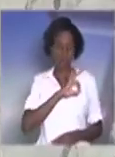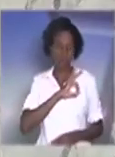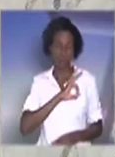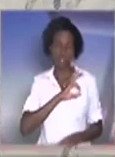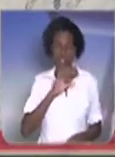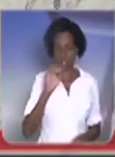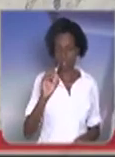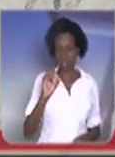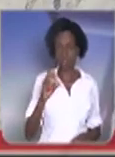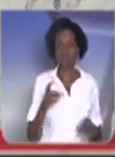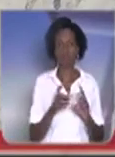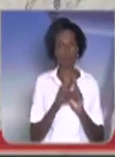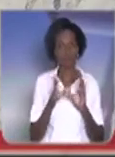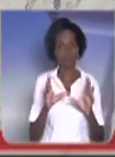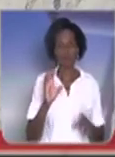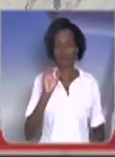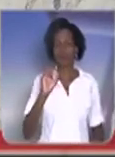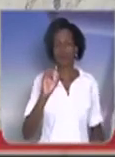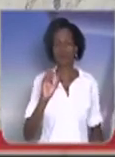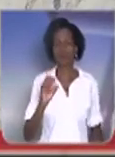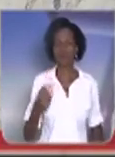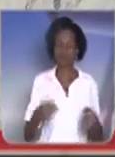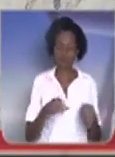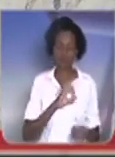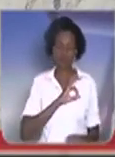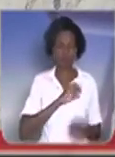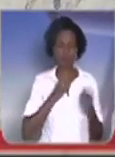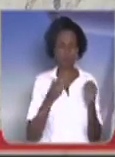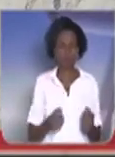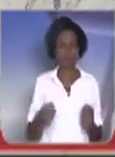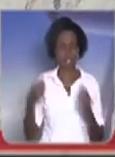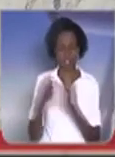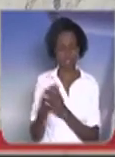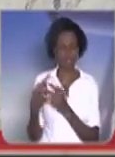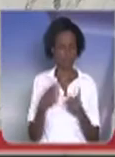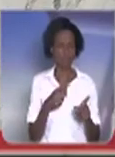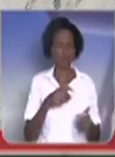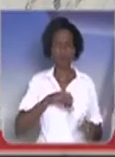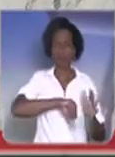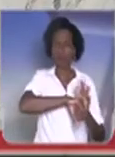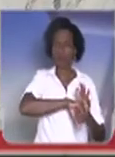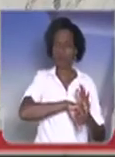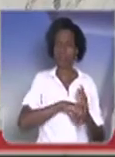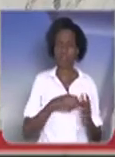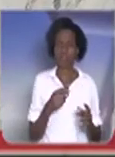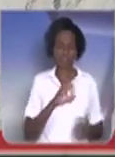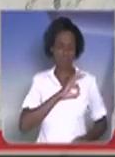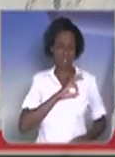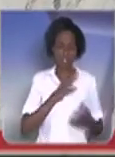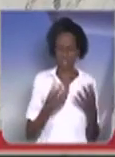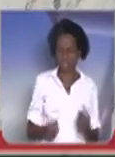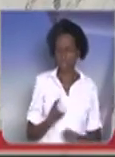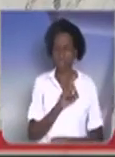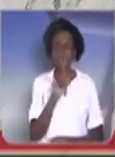polícia forte, de uma polícia que combata o crime, de uma polícia que não abaixe a cabeça porque alguém a